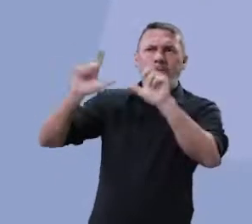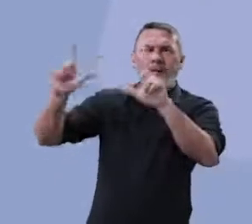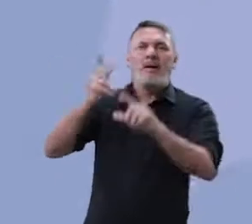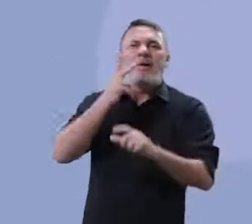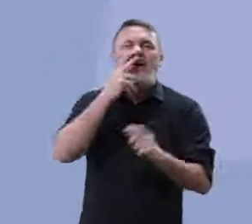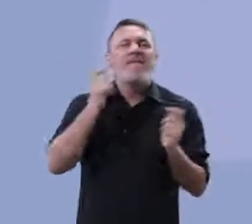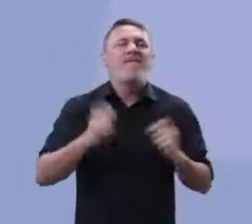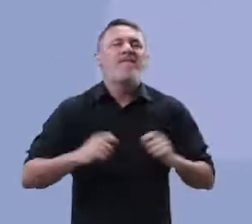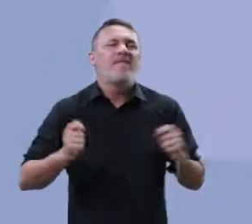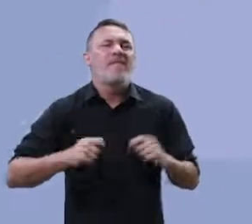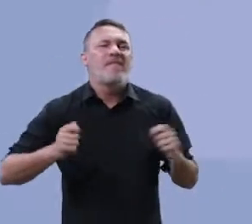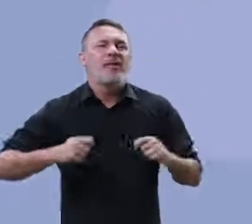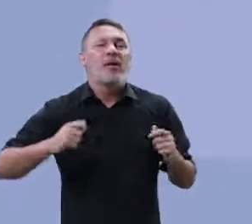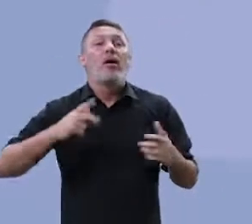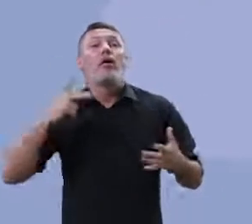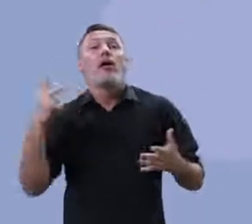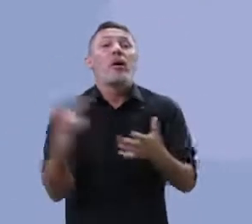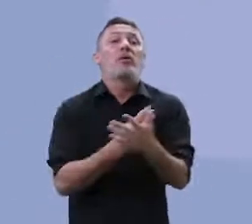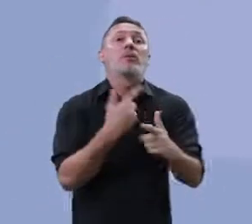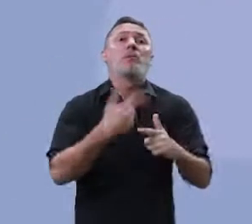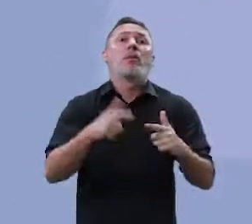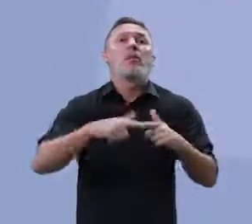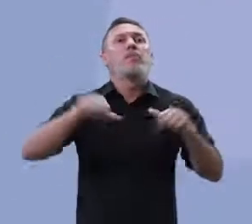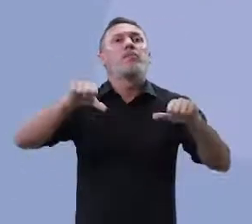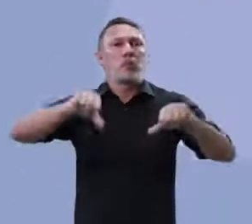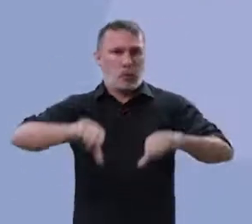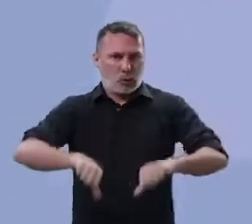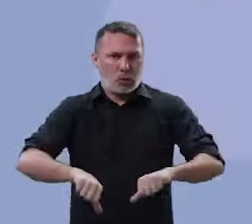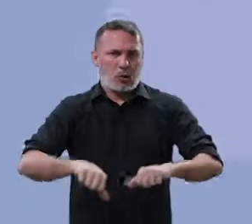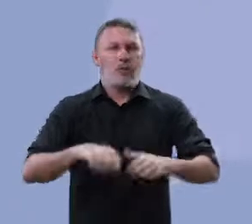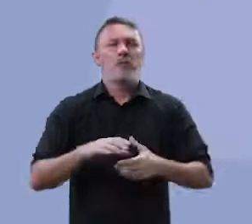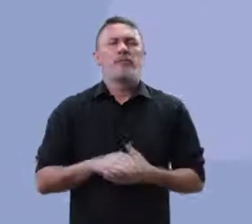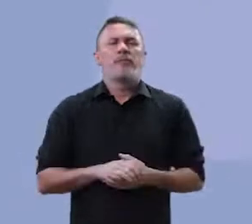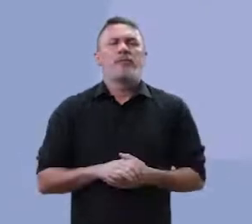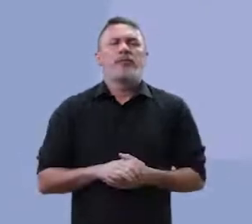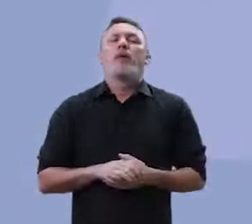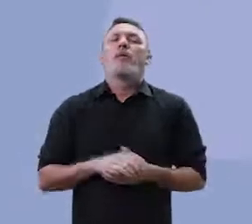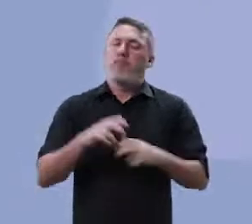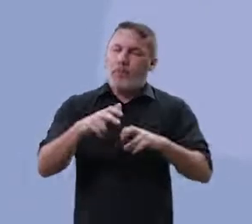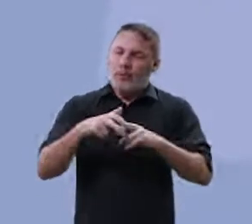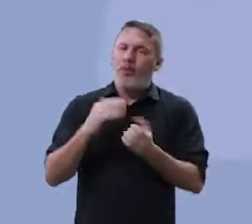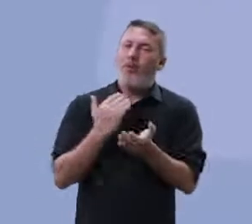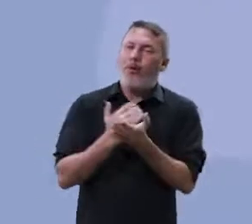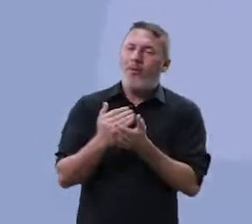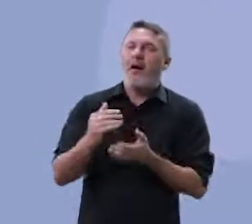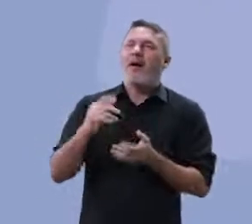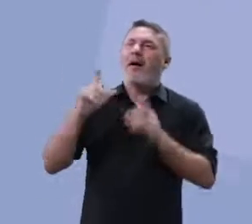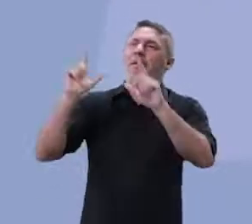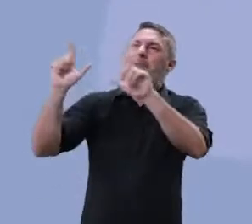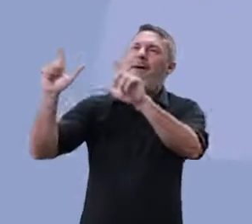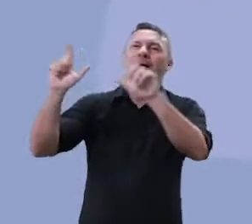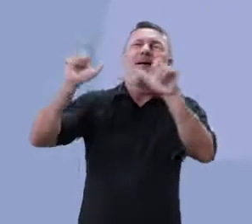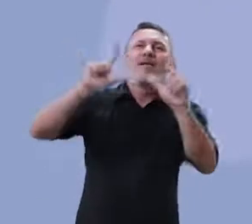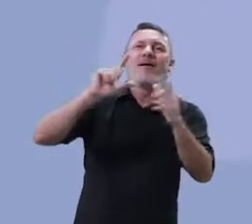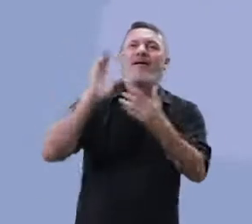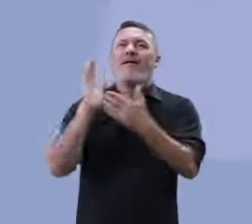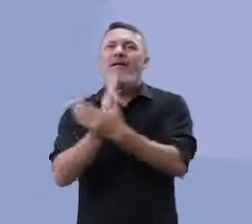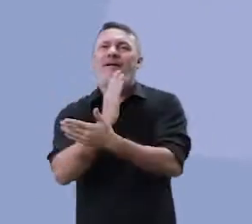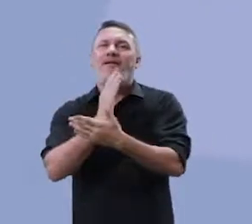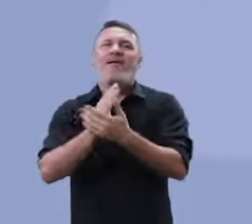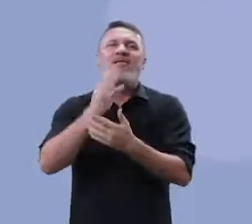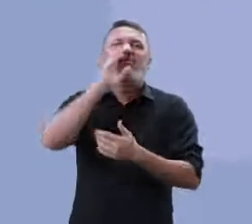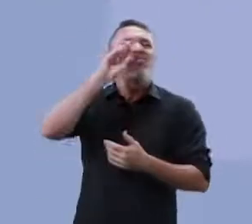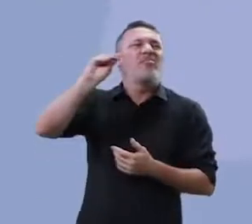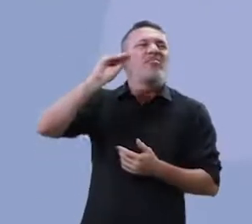jeitinho brasileiro, pode ocasionar outros problemas. Então, começa pouquinho, vou desrespeitar isso, vou desrespeitar aquilo,